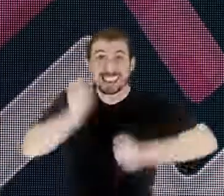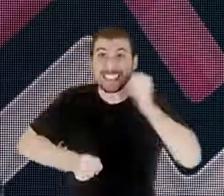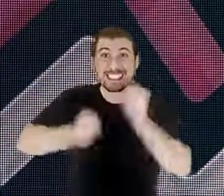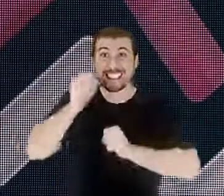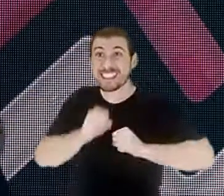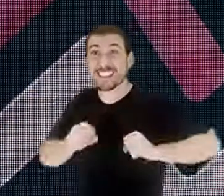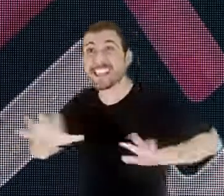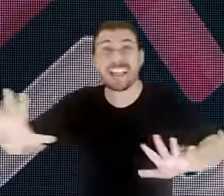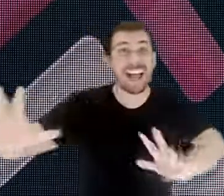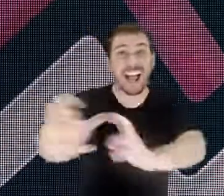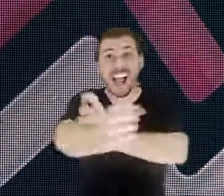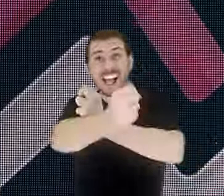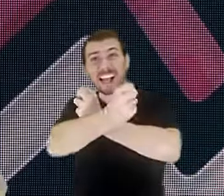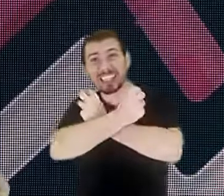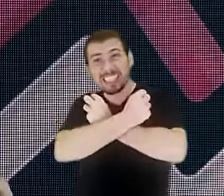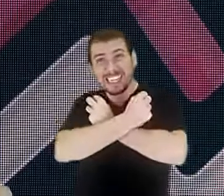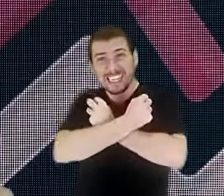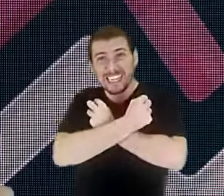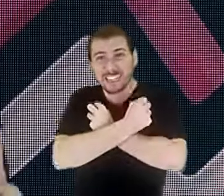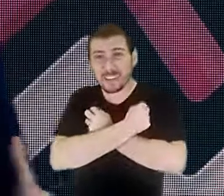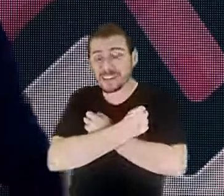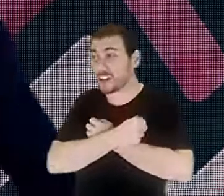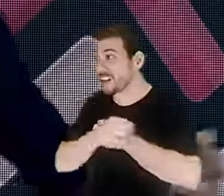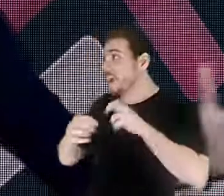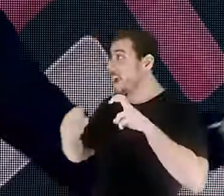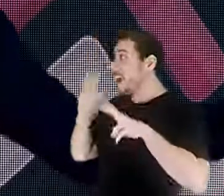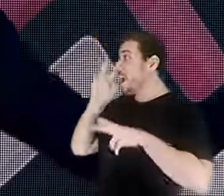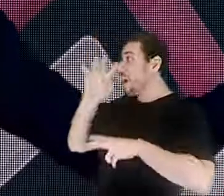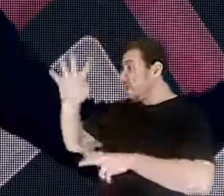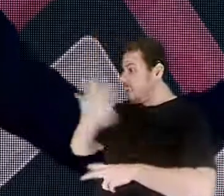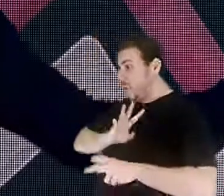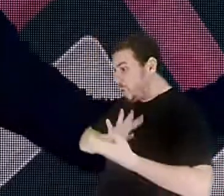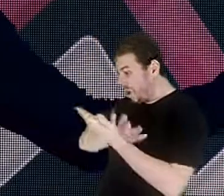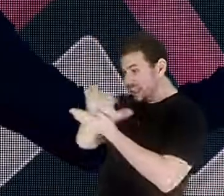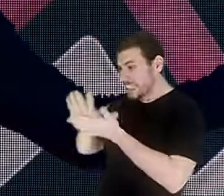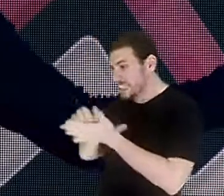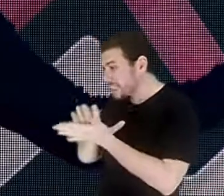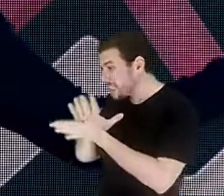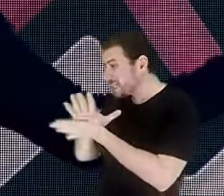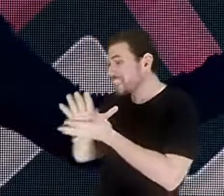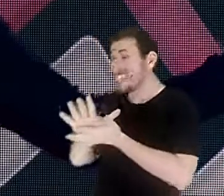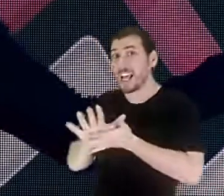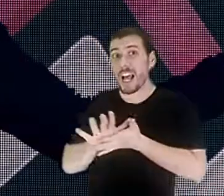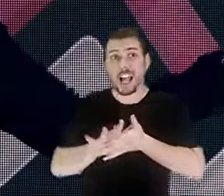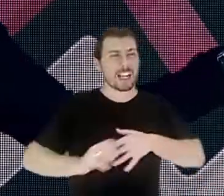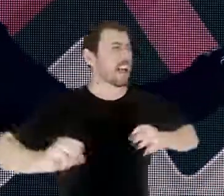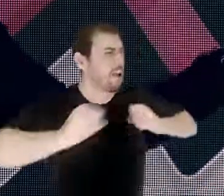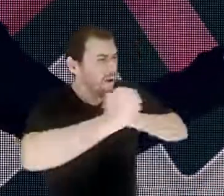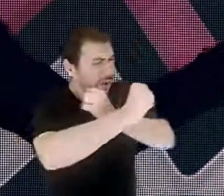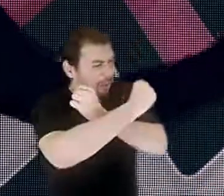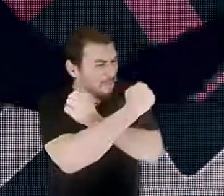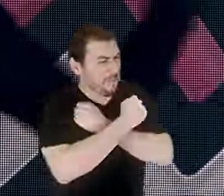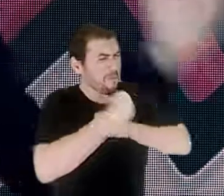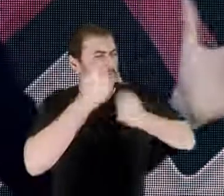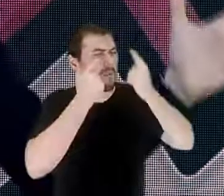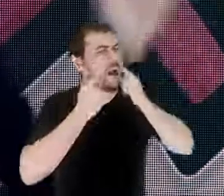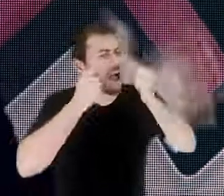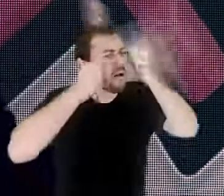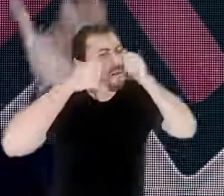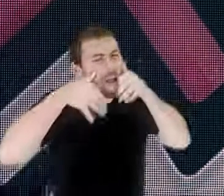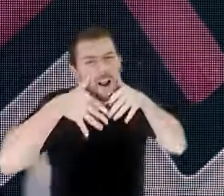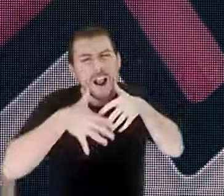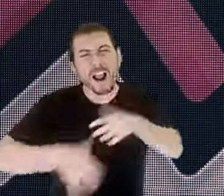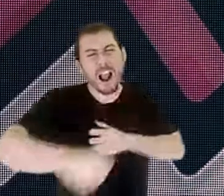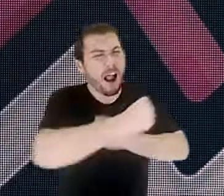me acusar, com lágrimas me abraçou e